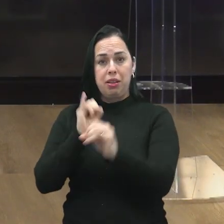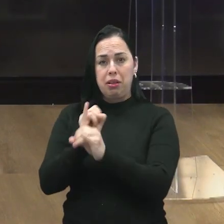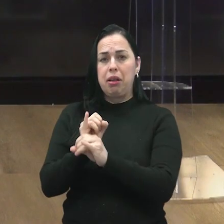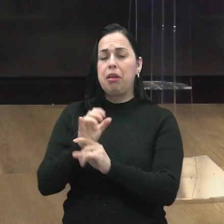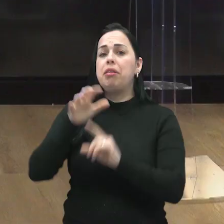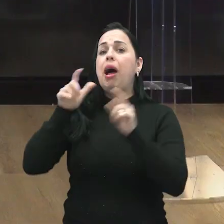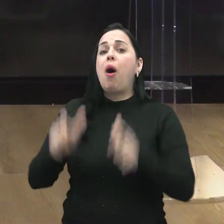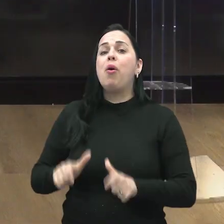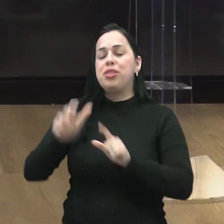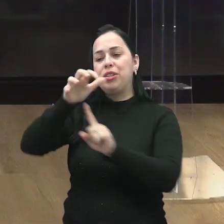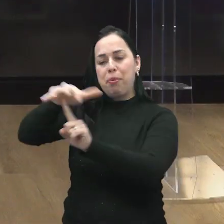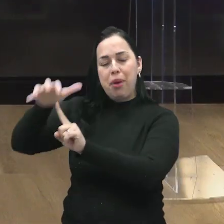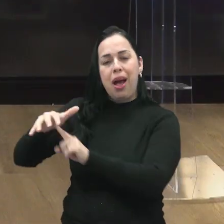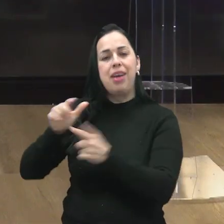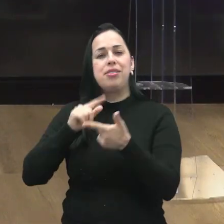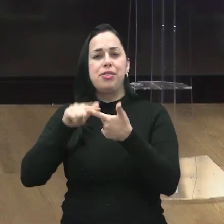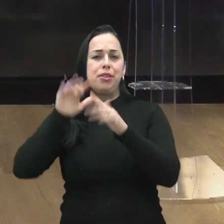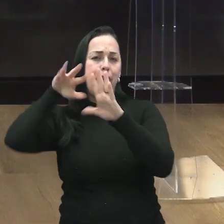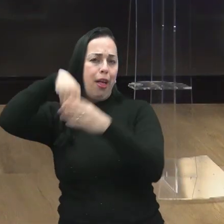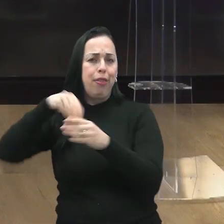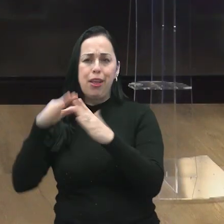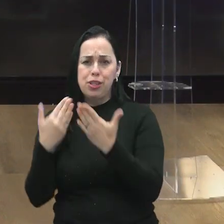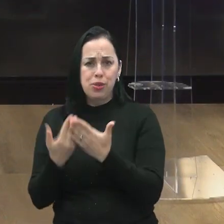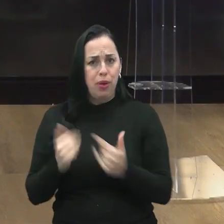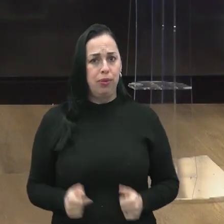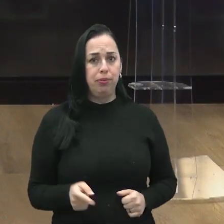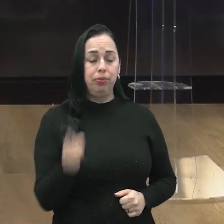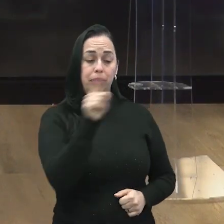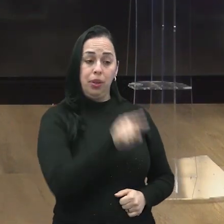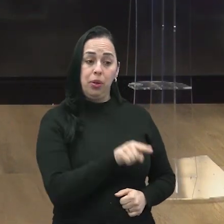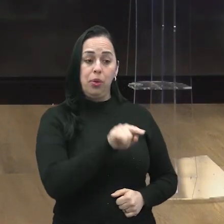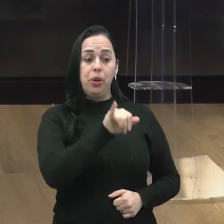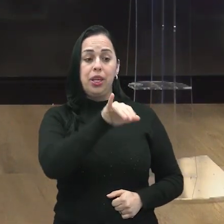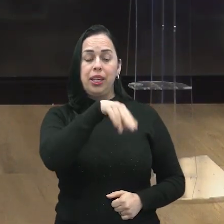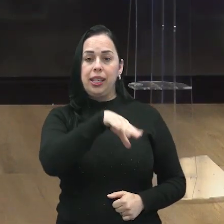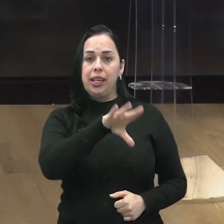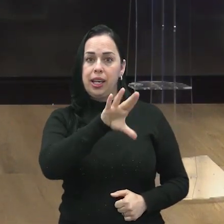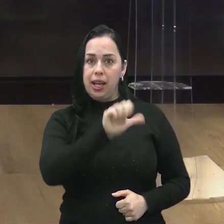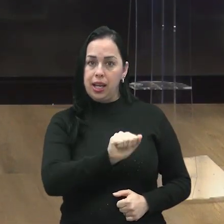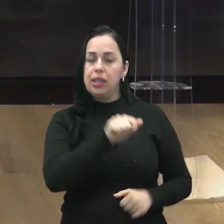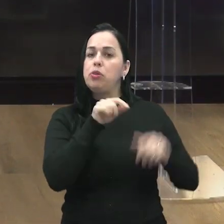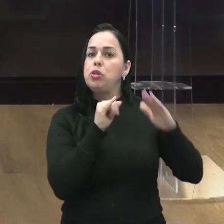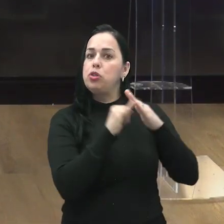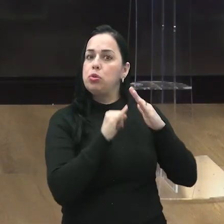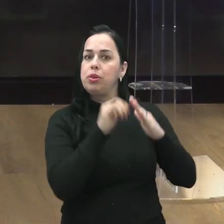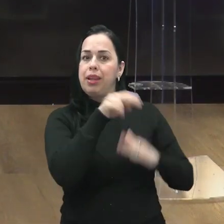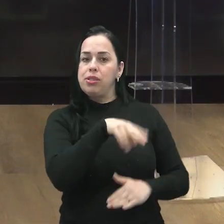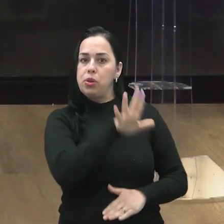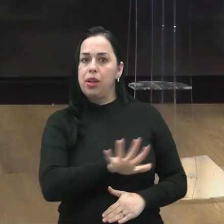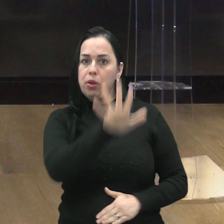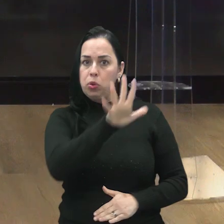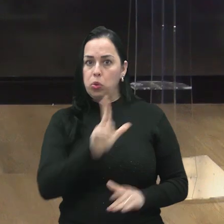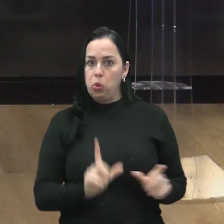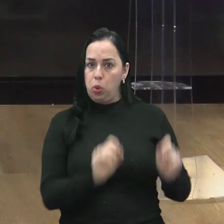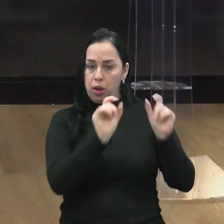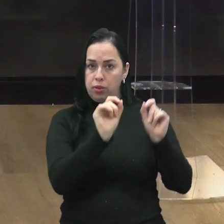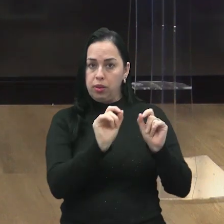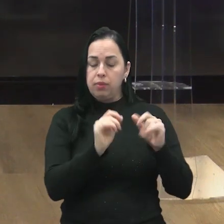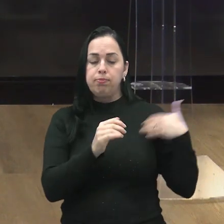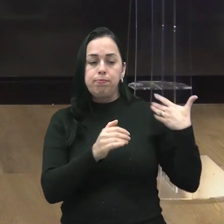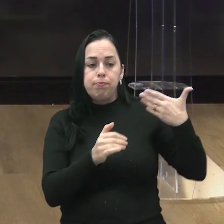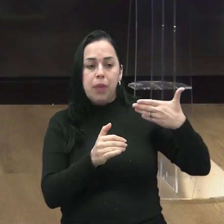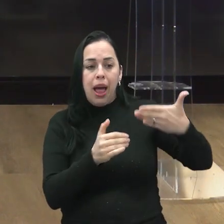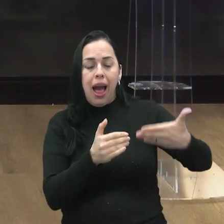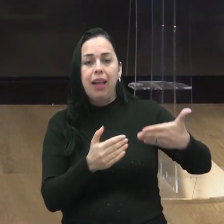praças, escolas e também em bibliotecas. E ainda estimativas do INCA, o Instituto Nacional do Câncer, apontam que até